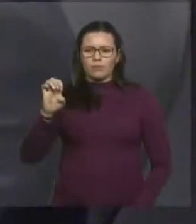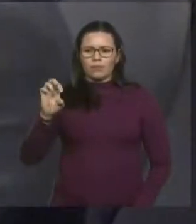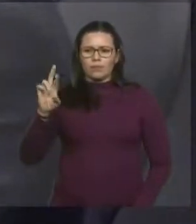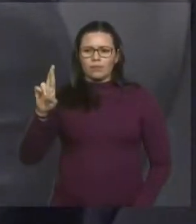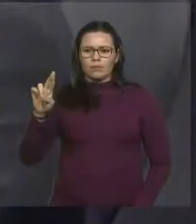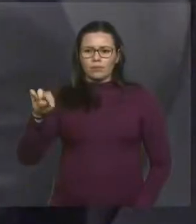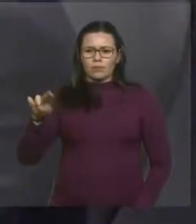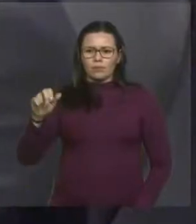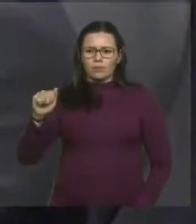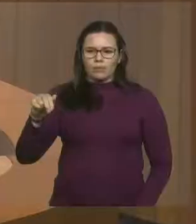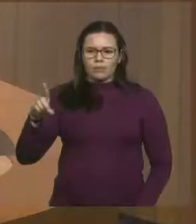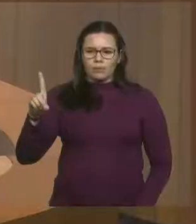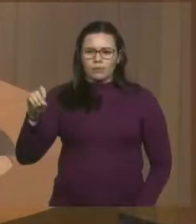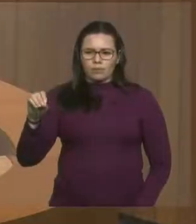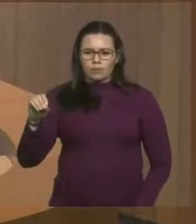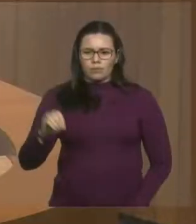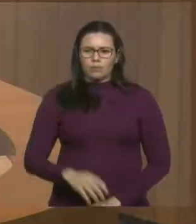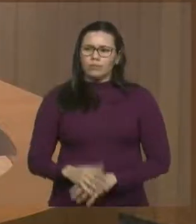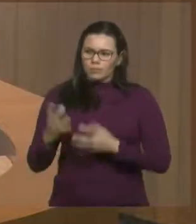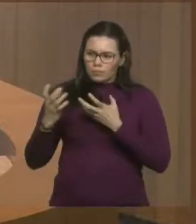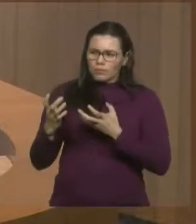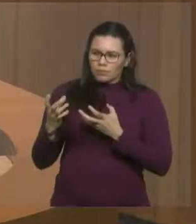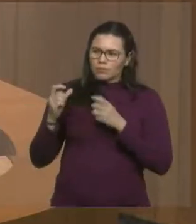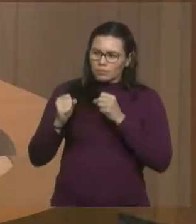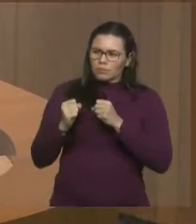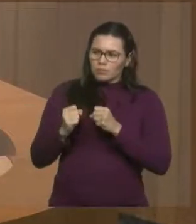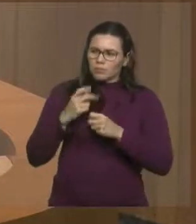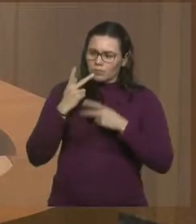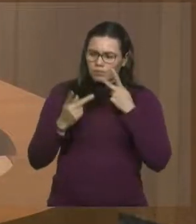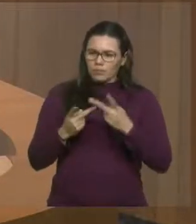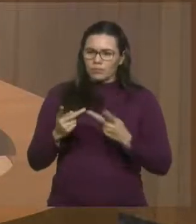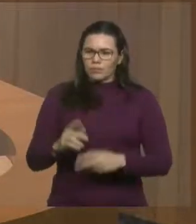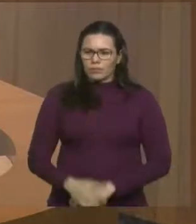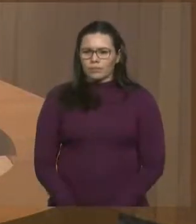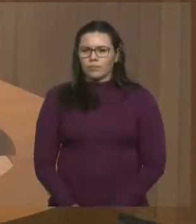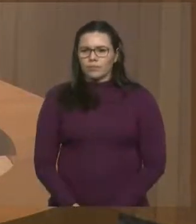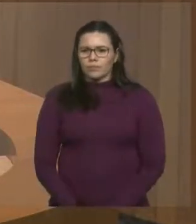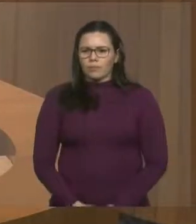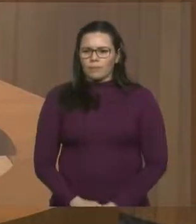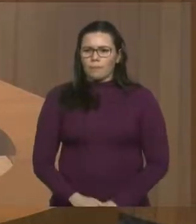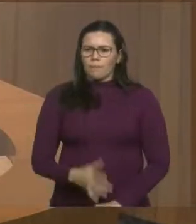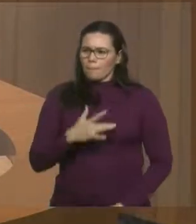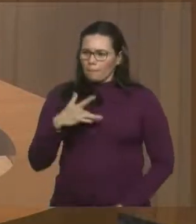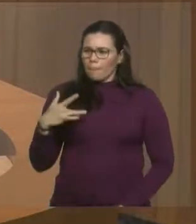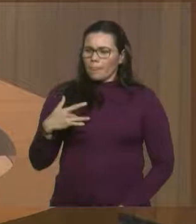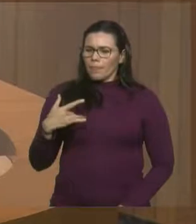Pode falar. Quer uma parte? Tu vai falar sobre saúde, sobre crescimento?